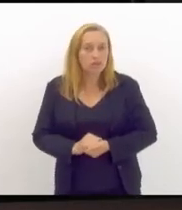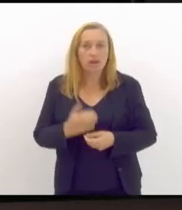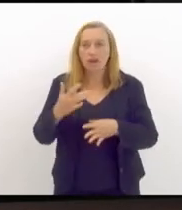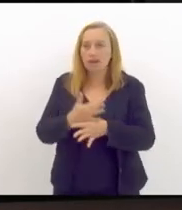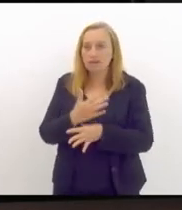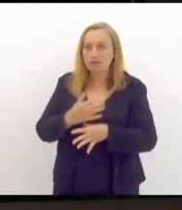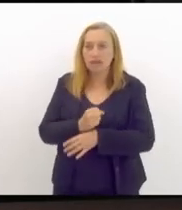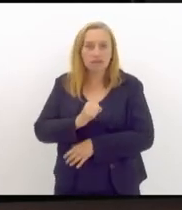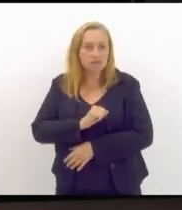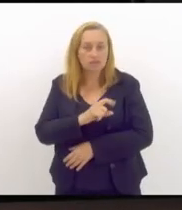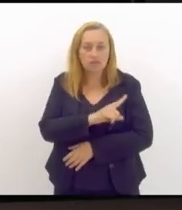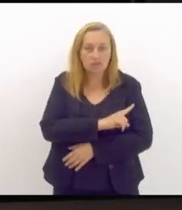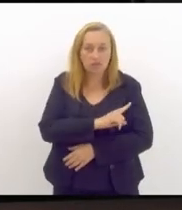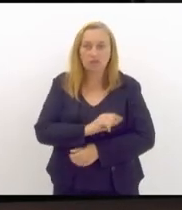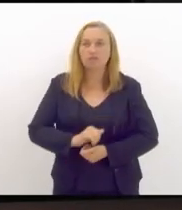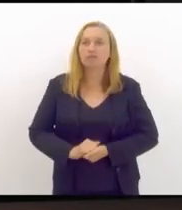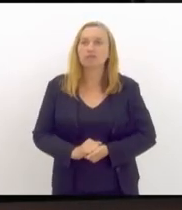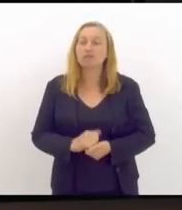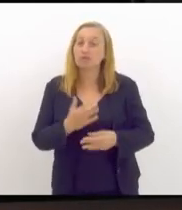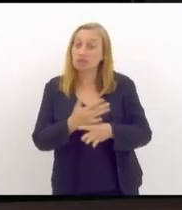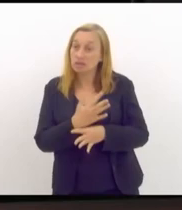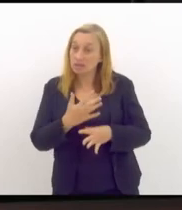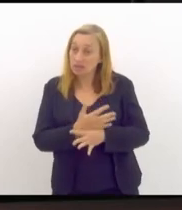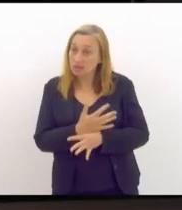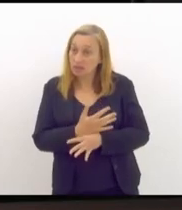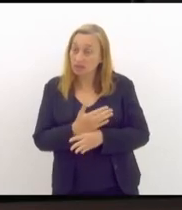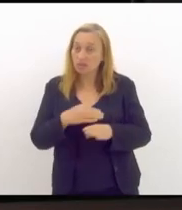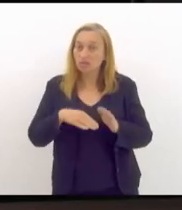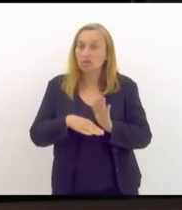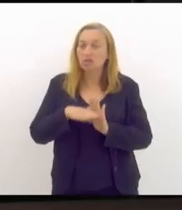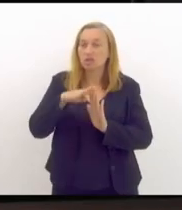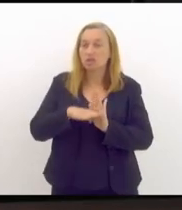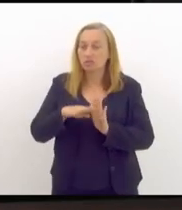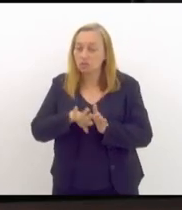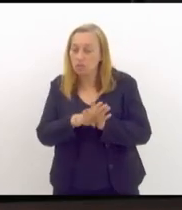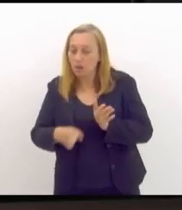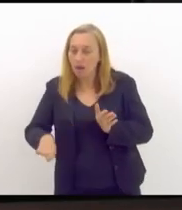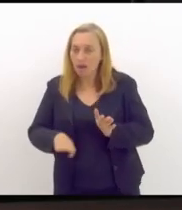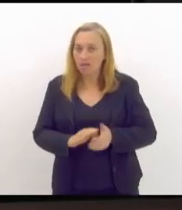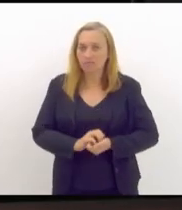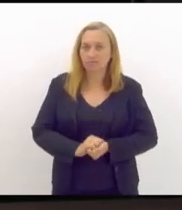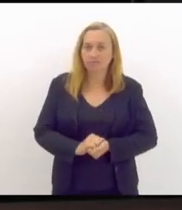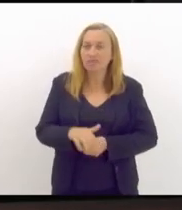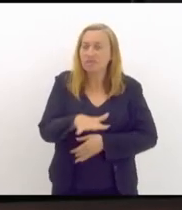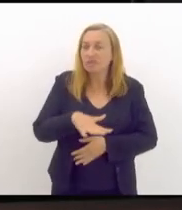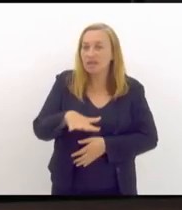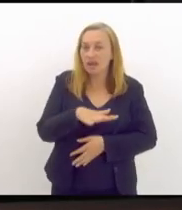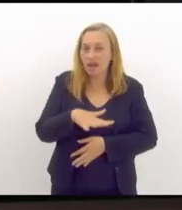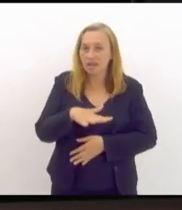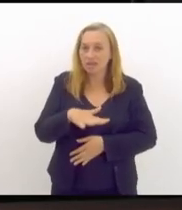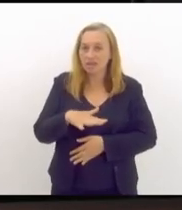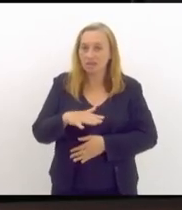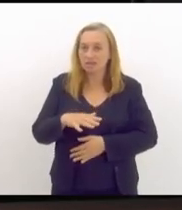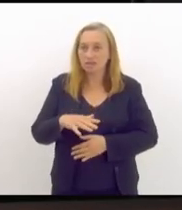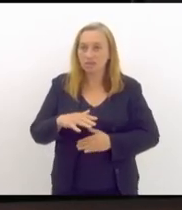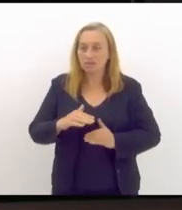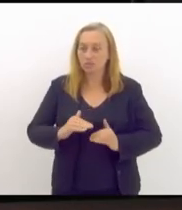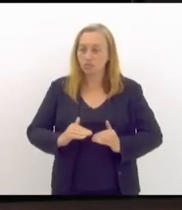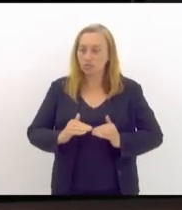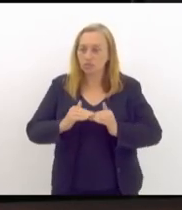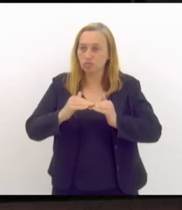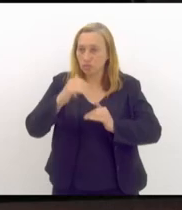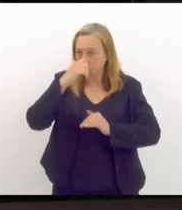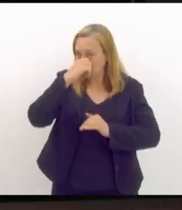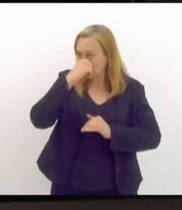cidade de São Gonçalo é uma cidade que está no nível do mar que tem áreas alagadiças fruto